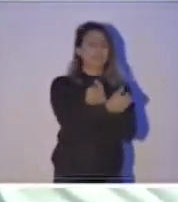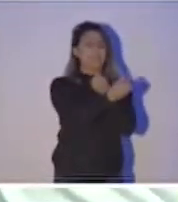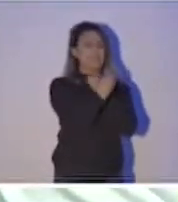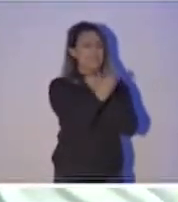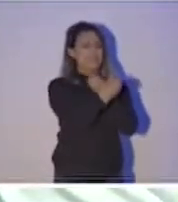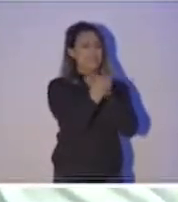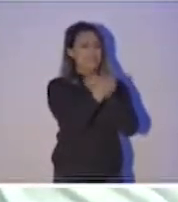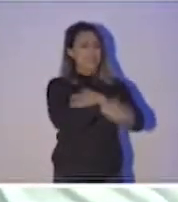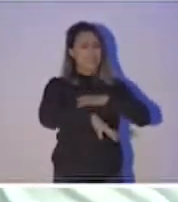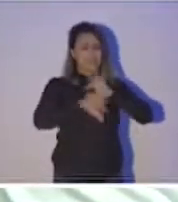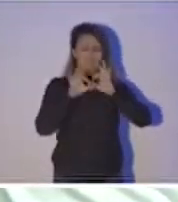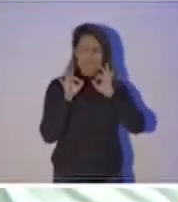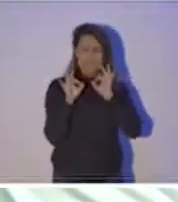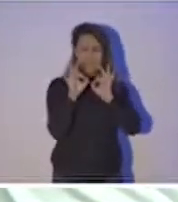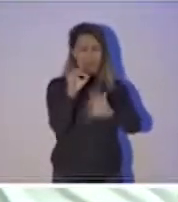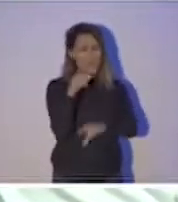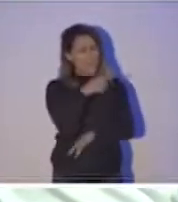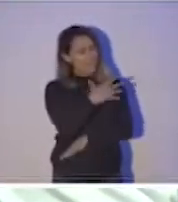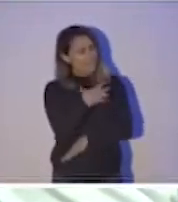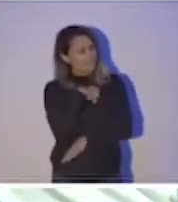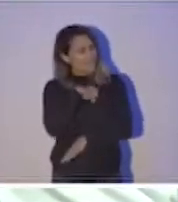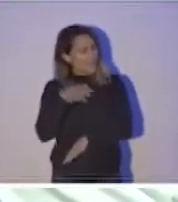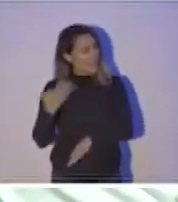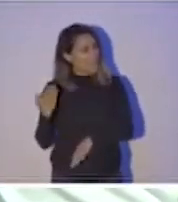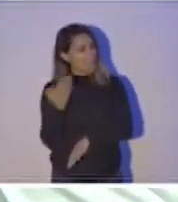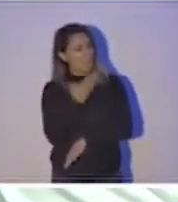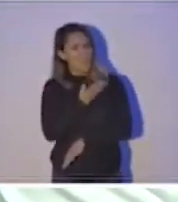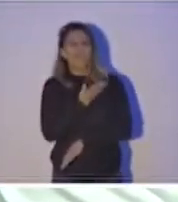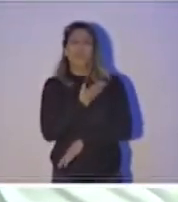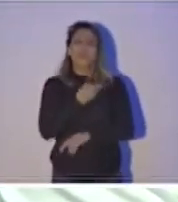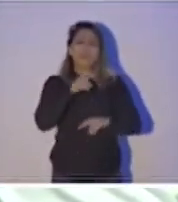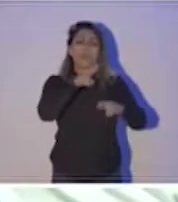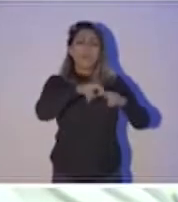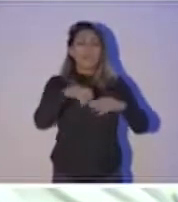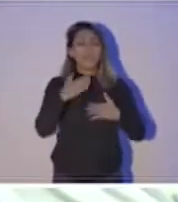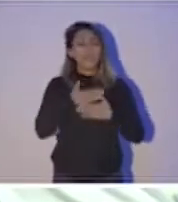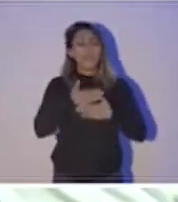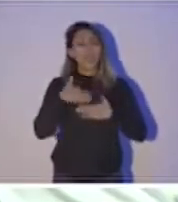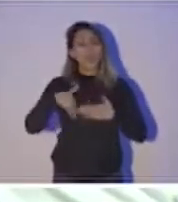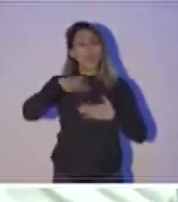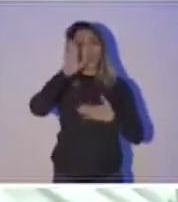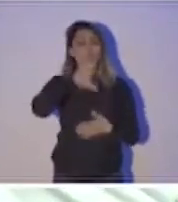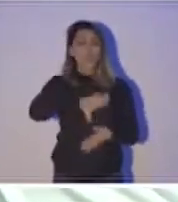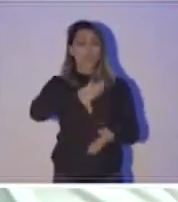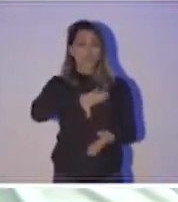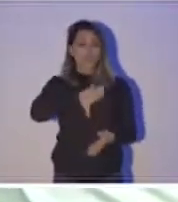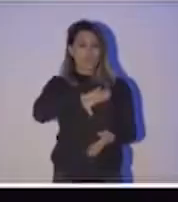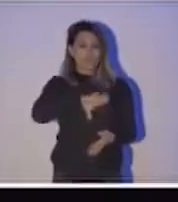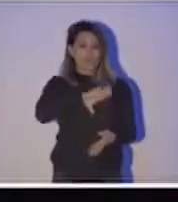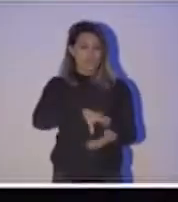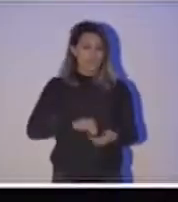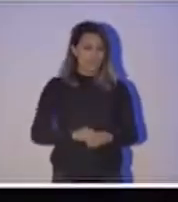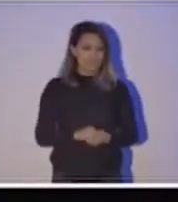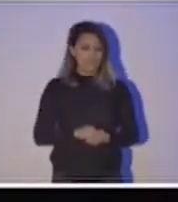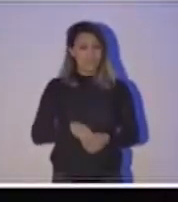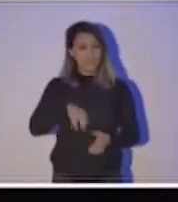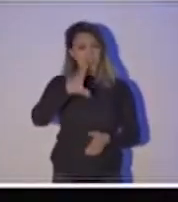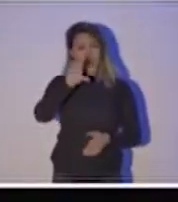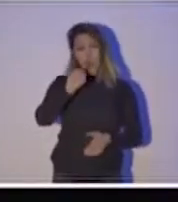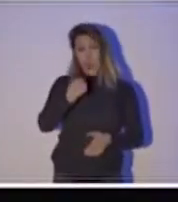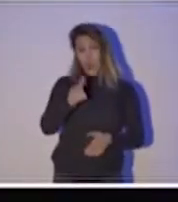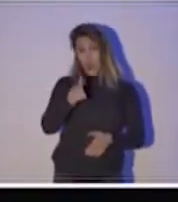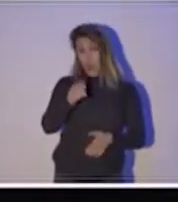bem, que é um amigo, e foi por isso que eu passei a gostar mais da matéria de língua portuguesa. Rodolfo é top,